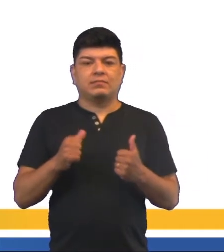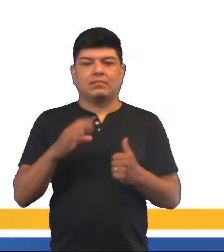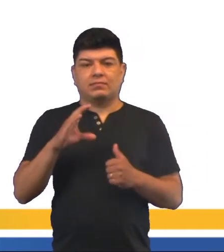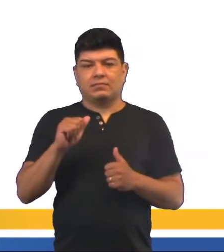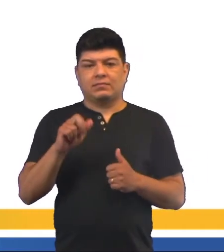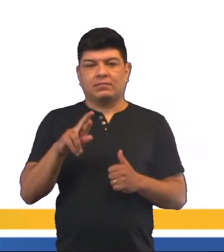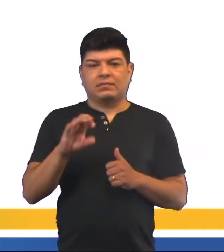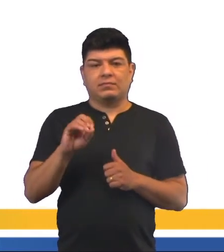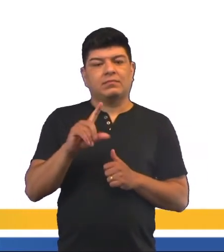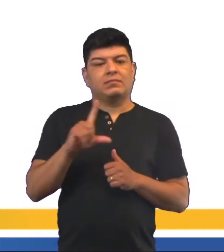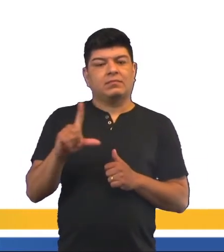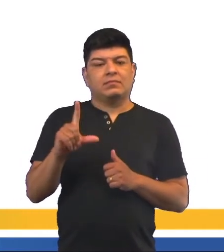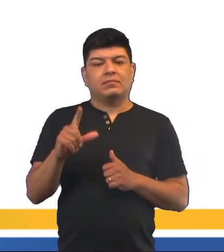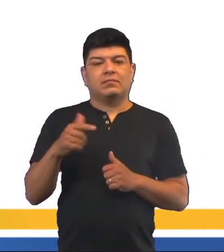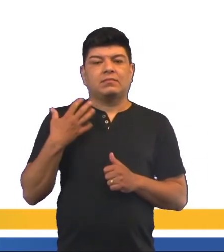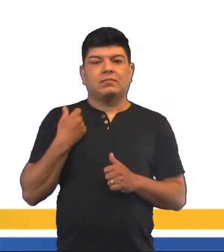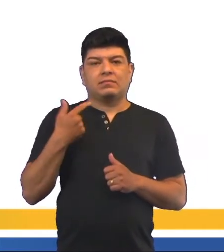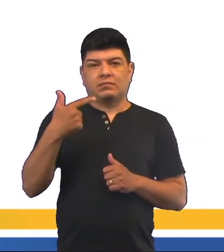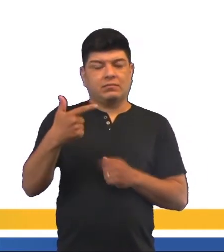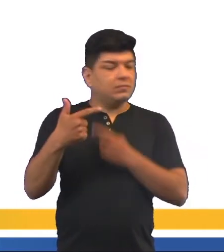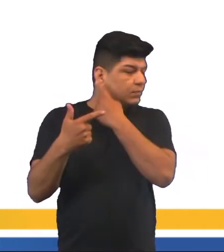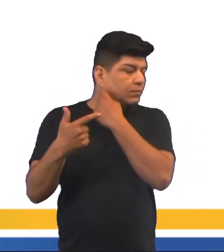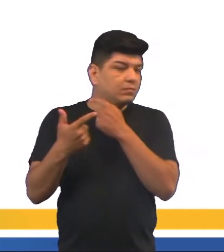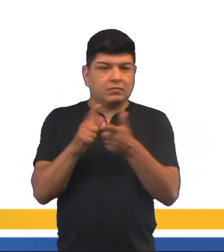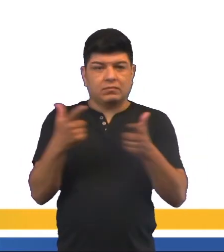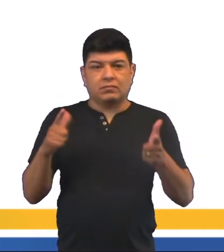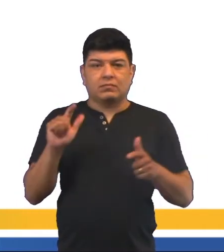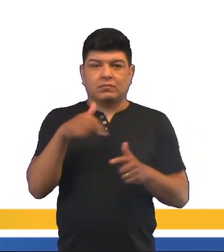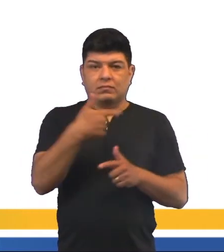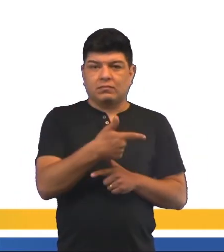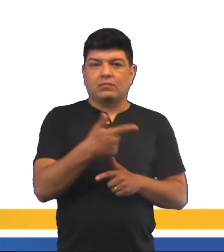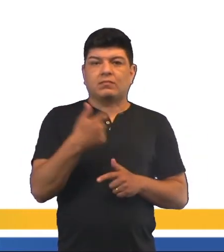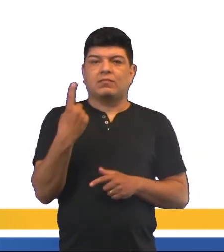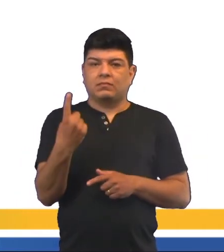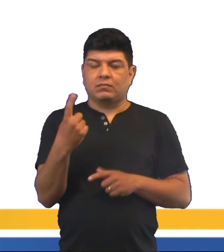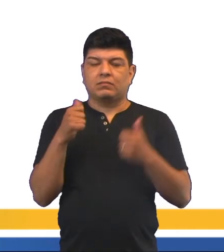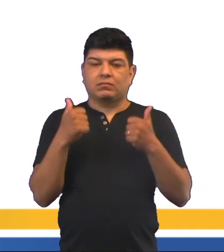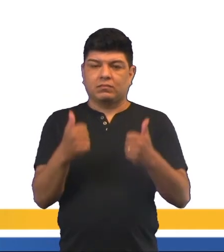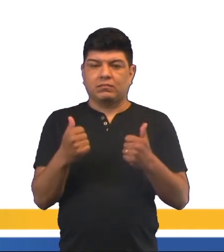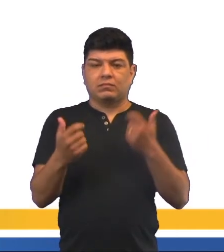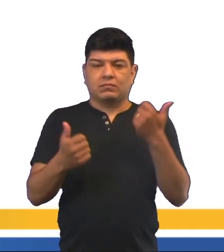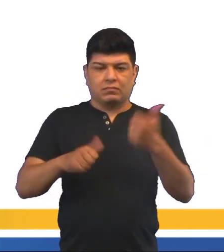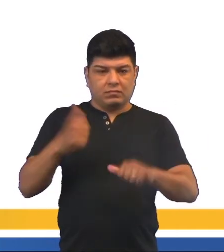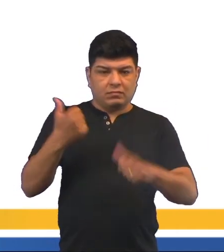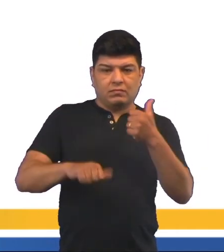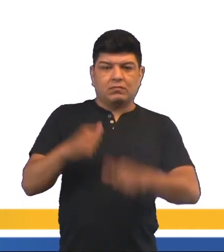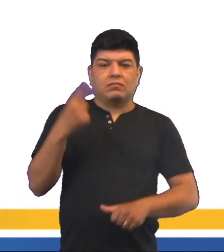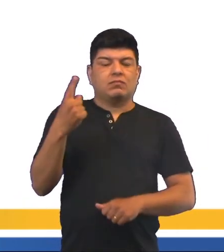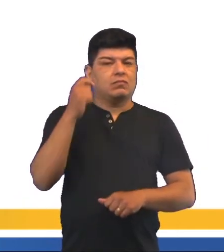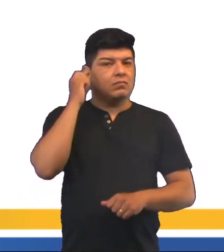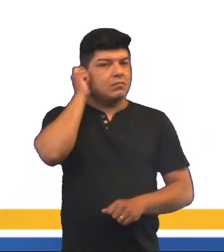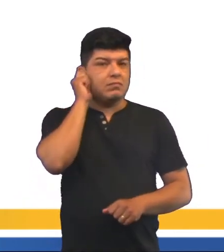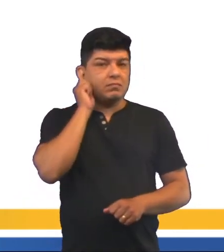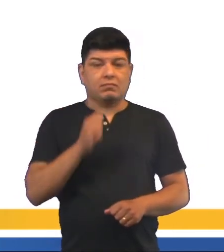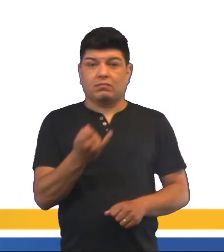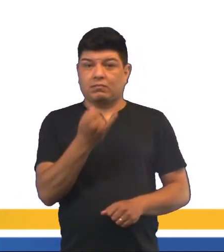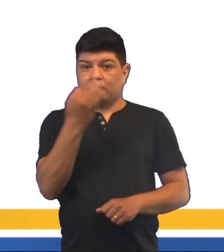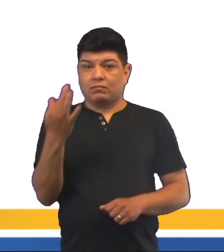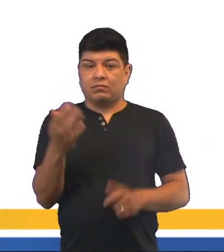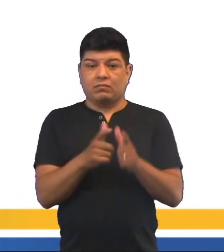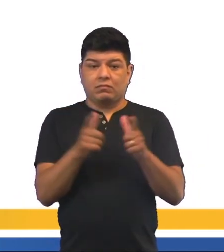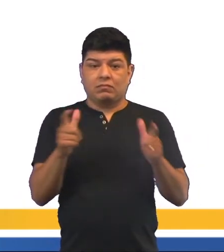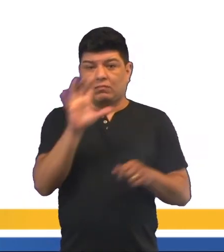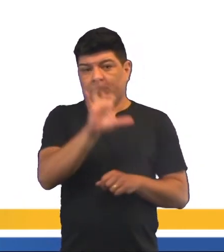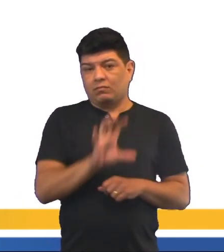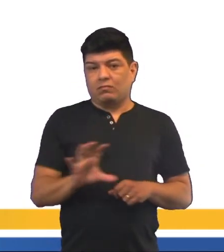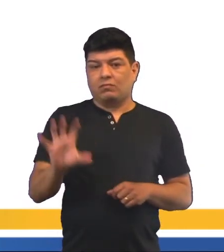Carol. A figura 2 é uma ampliação da figura 1. Então, vamos aqui analisar a figura 1. Qual é o